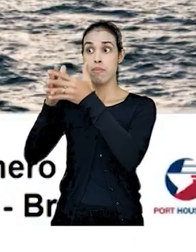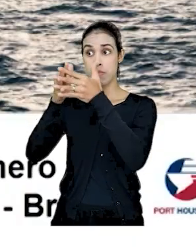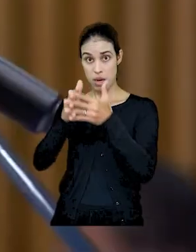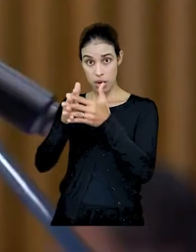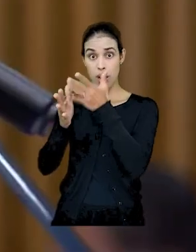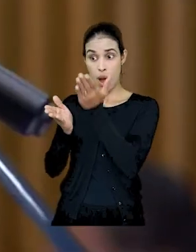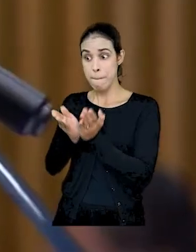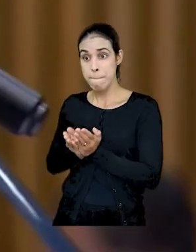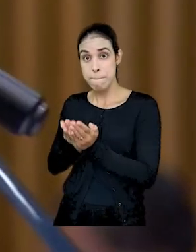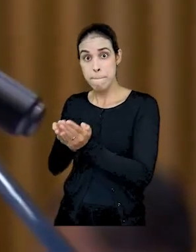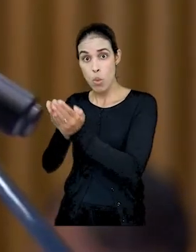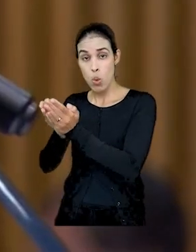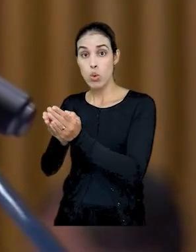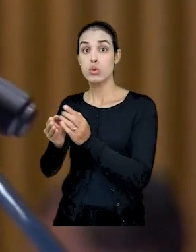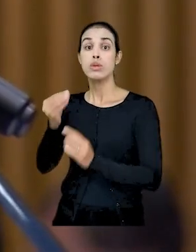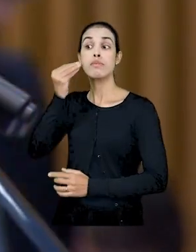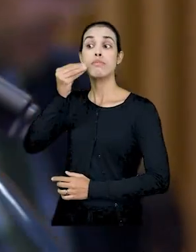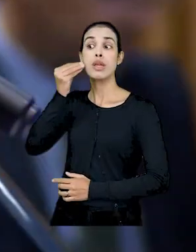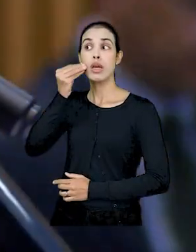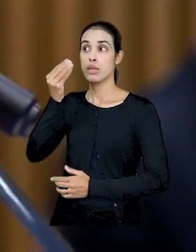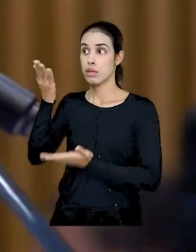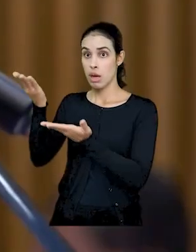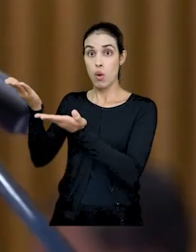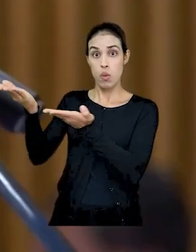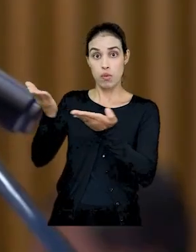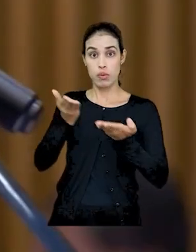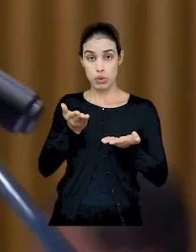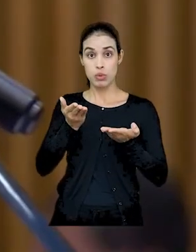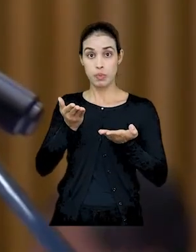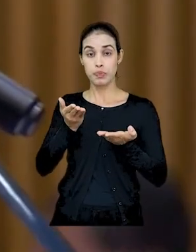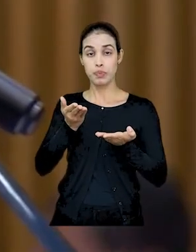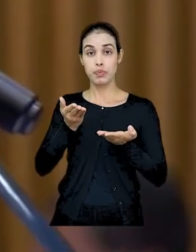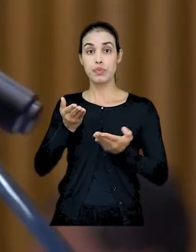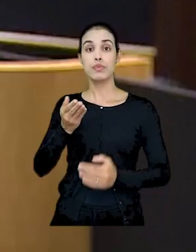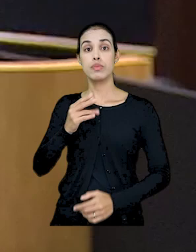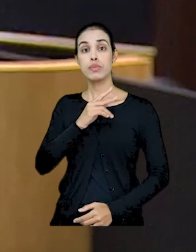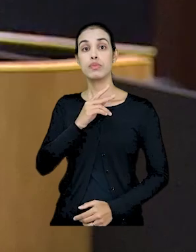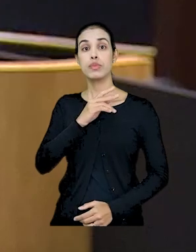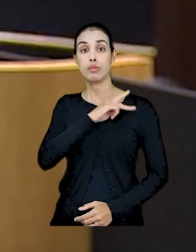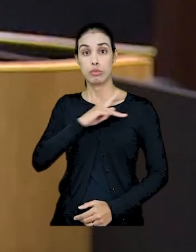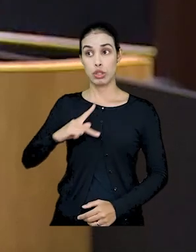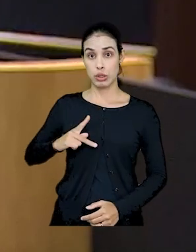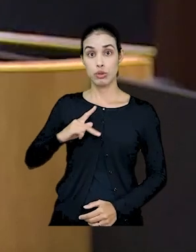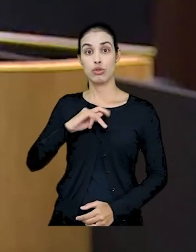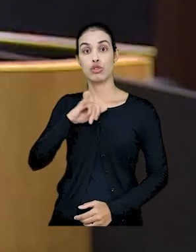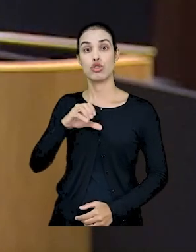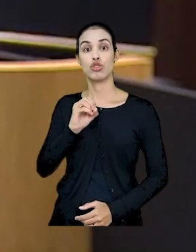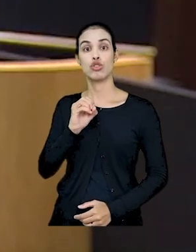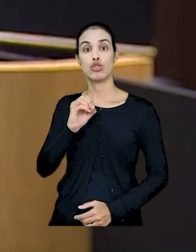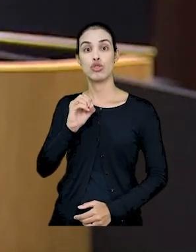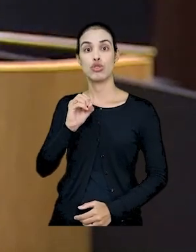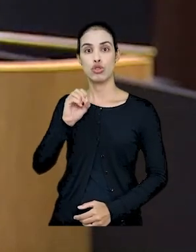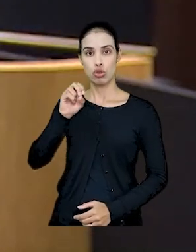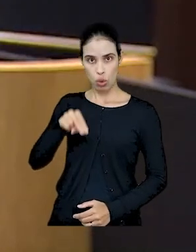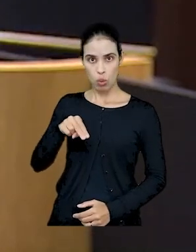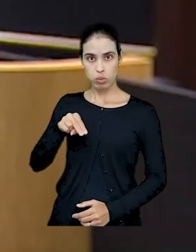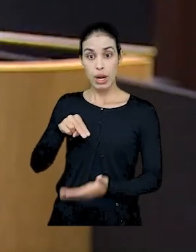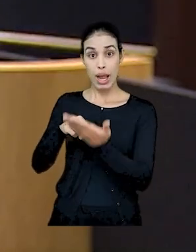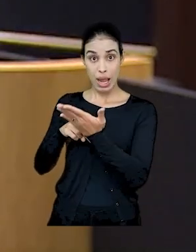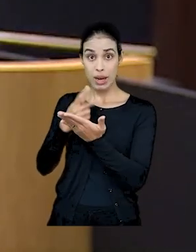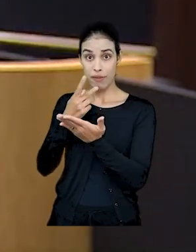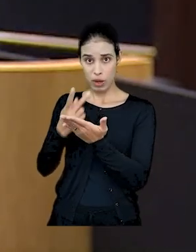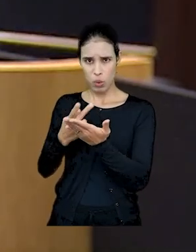Houston foi compartilhada pelo ccoo diretor John mossley ele reforçou a importância dos portos nas